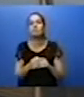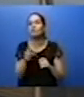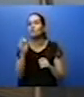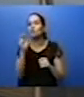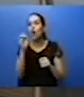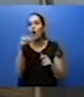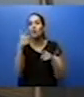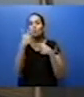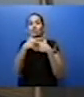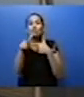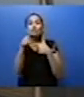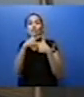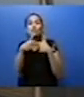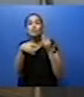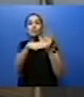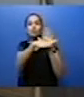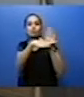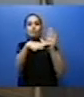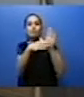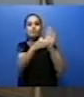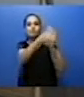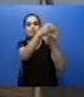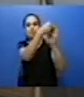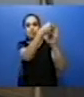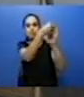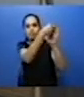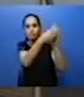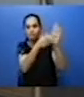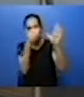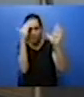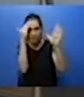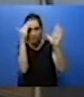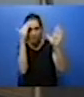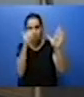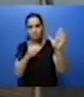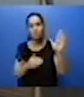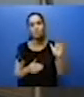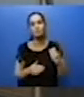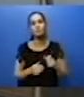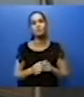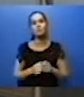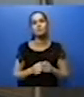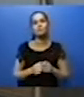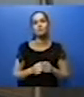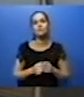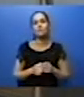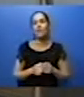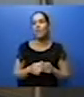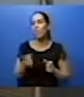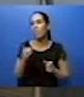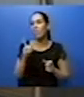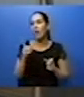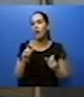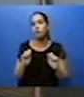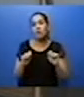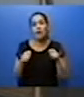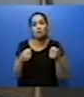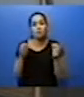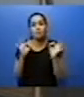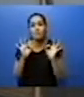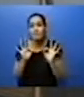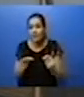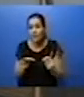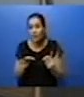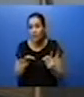numeradores 5 / 4 sinal da divisão exato em pó em forma de fração